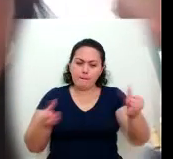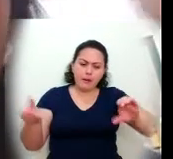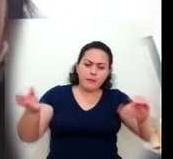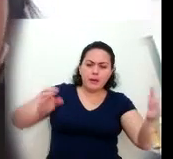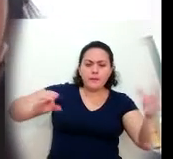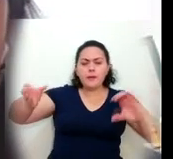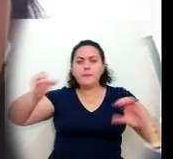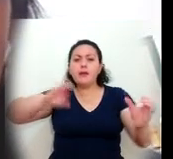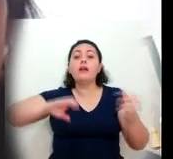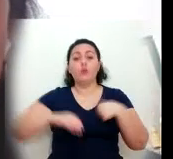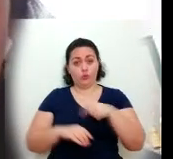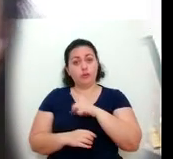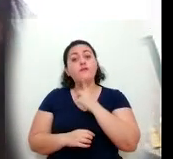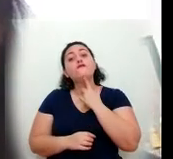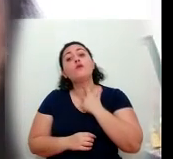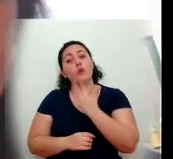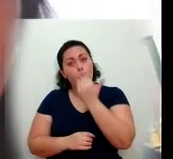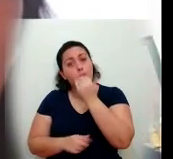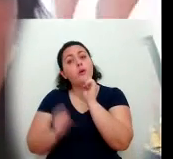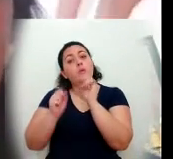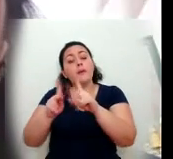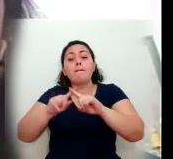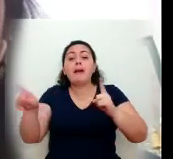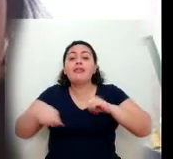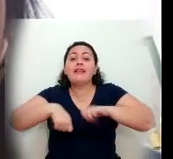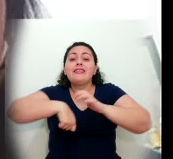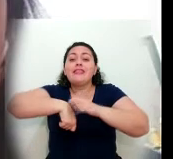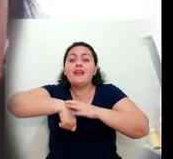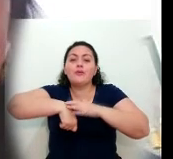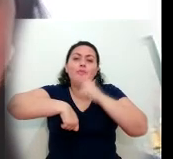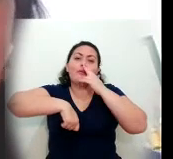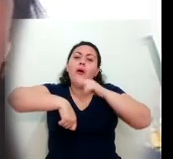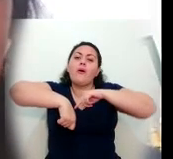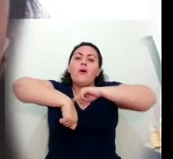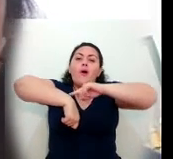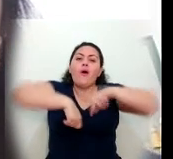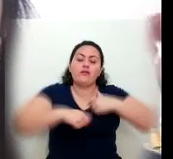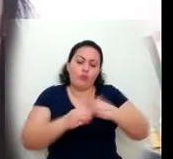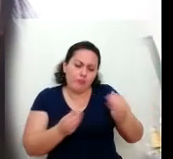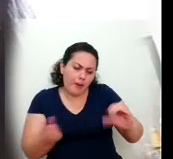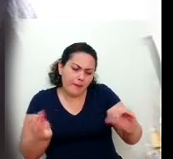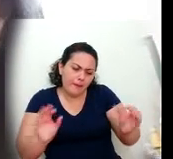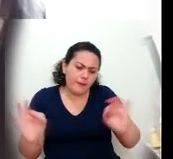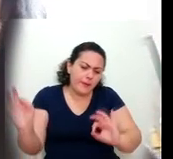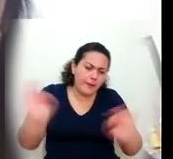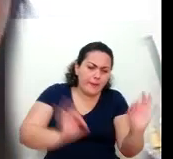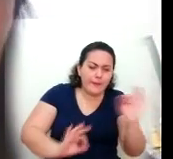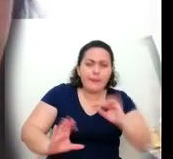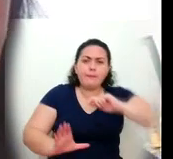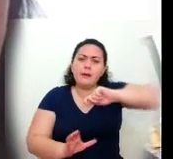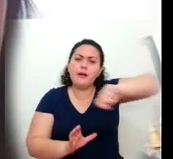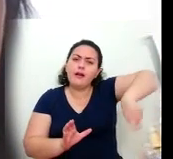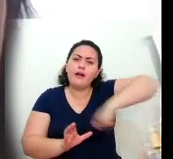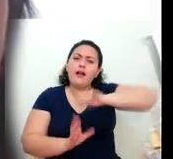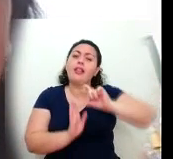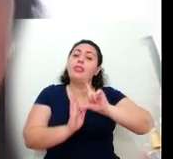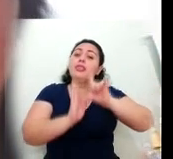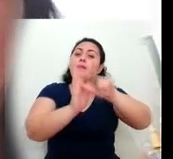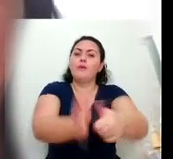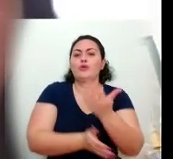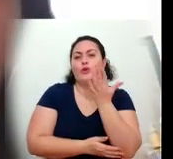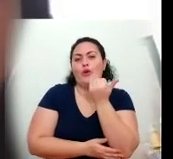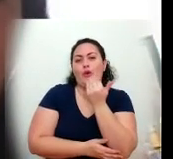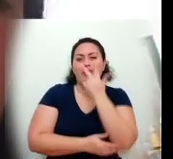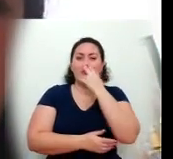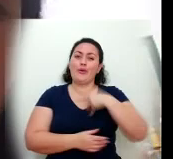eu ocupo, né, esse tempo aí e desenvolvo mais uma habilidade entre tantas que a gente tem, que é a habilidade culinária, né?